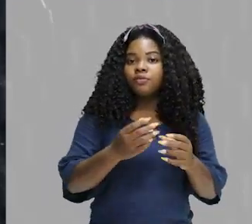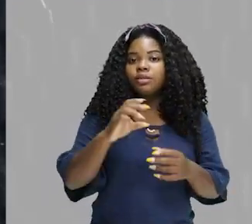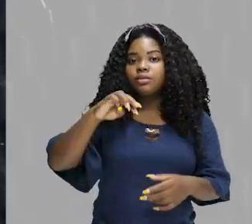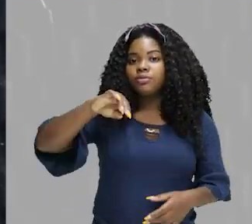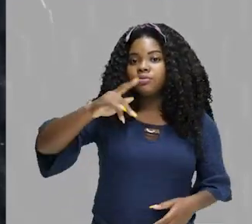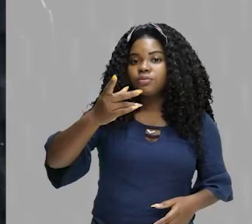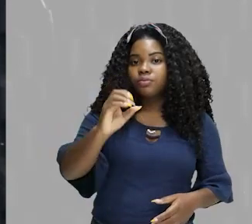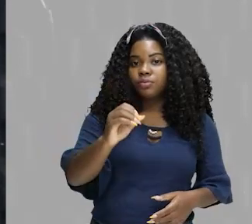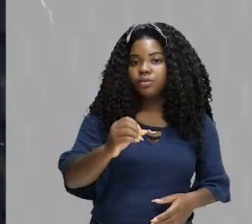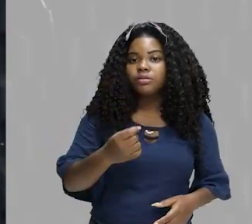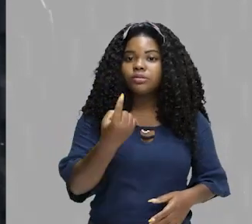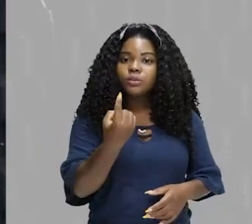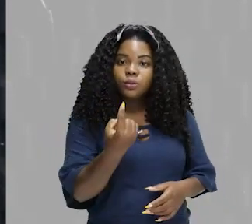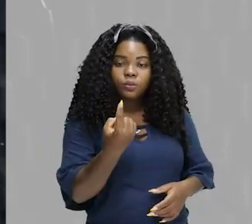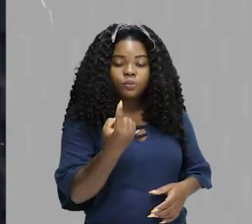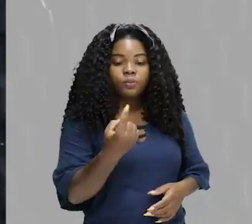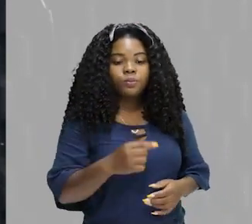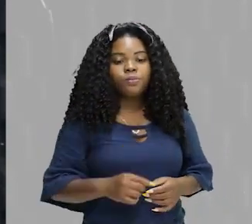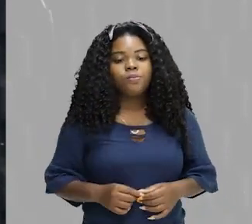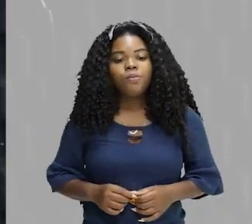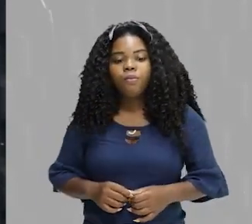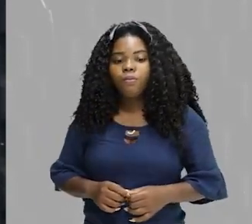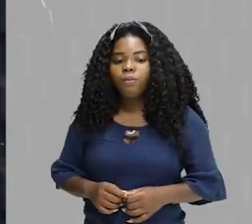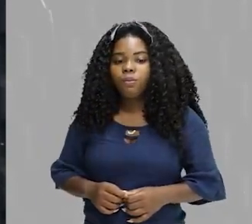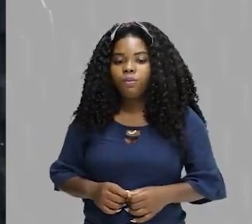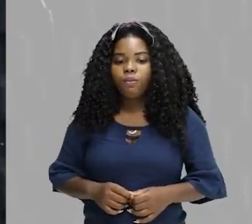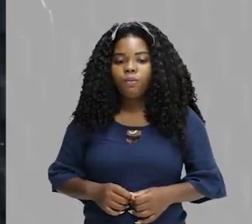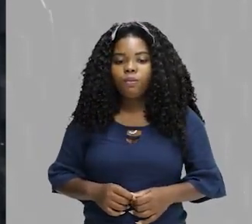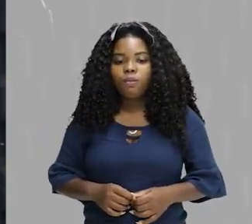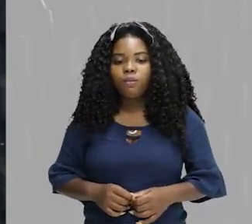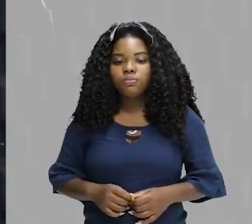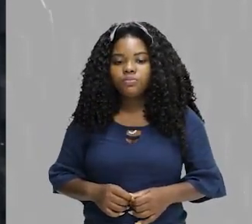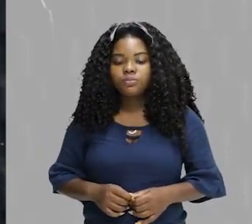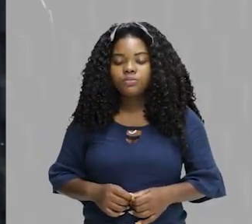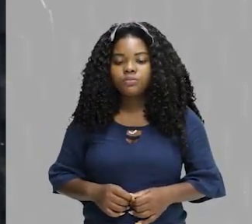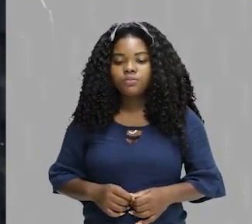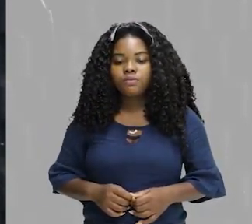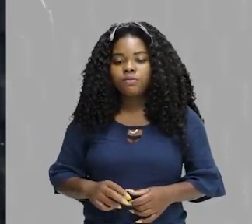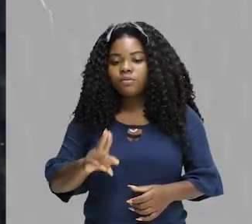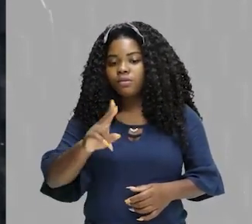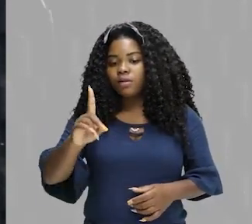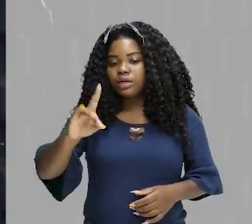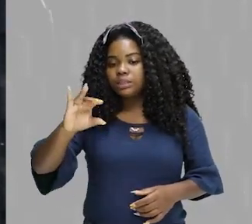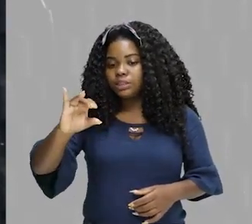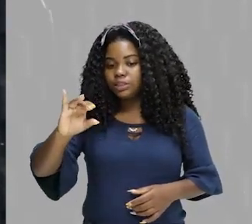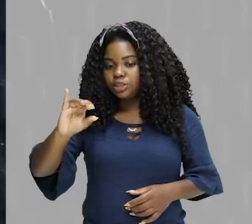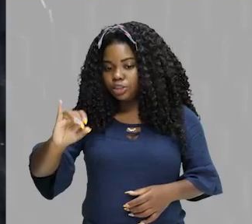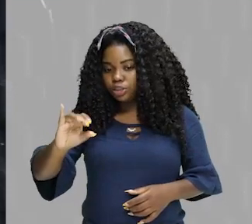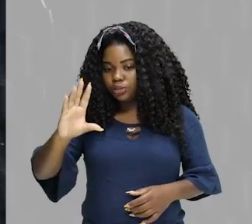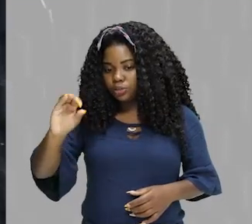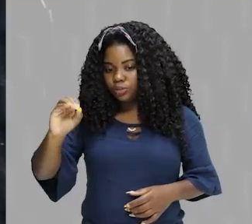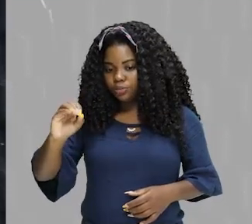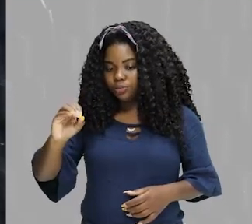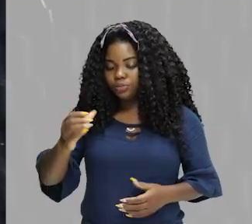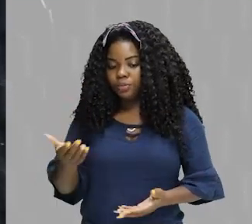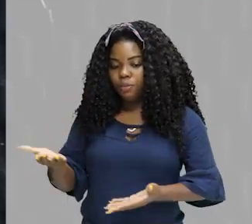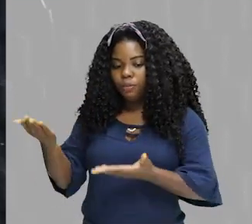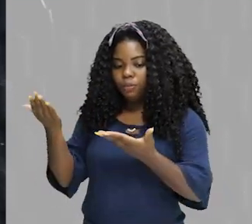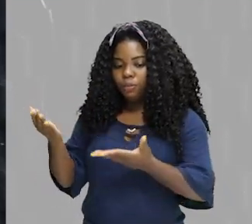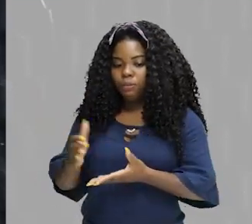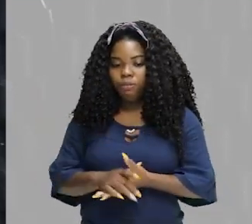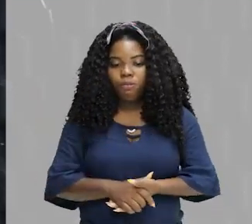tem um único cotilédone. Por isso que vem o termo dicotiledônea. 2, di quer dizer